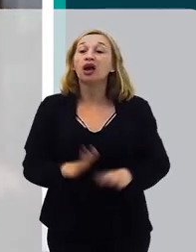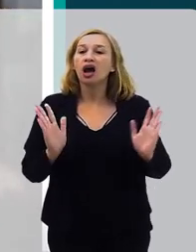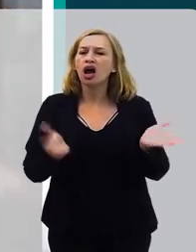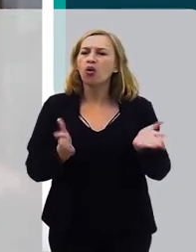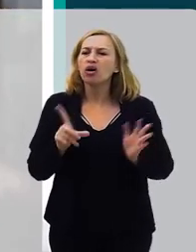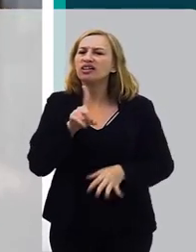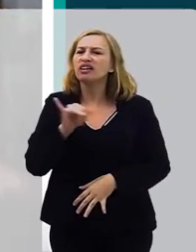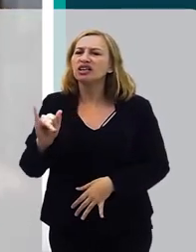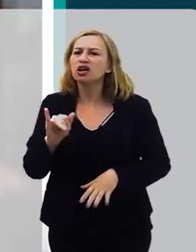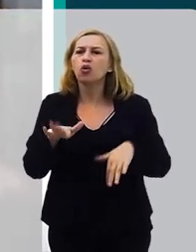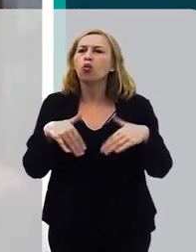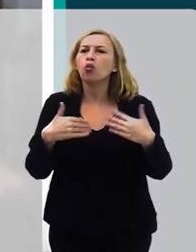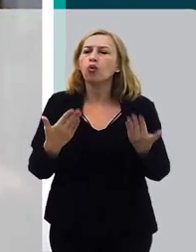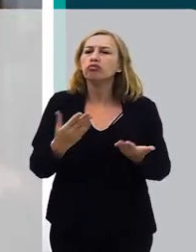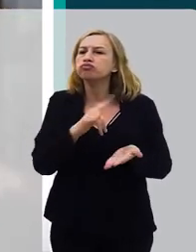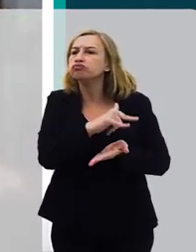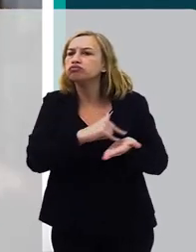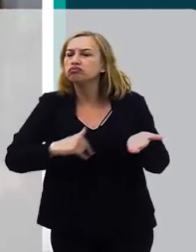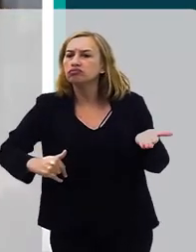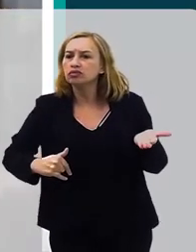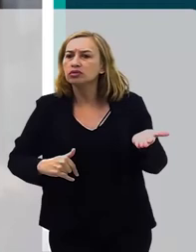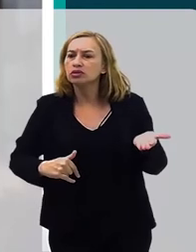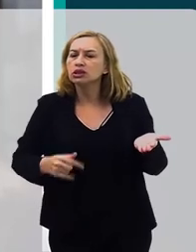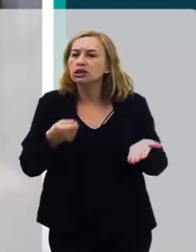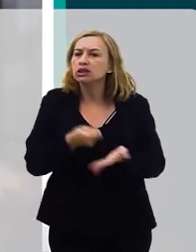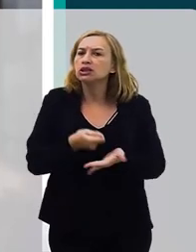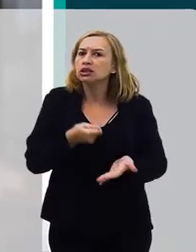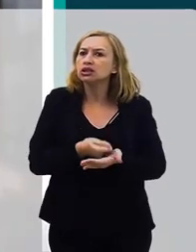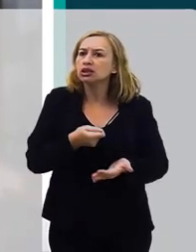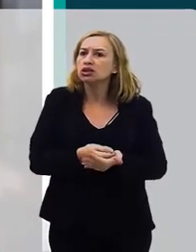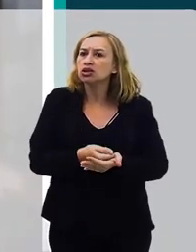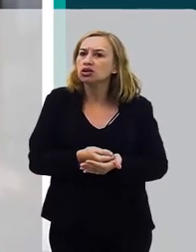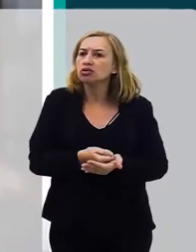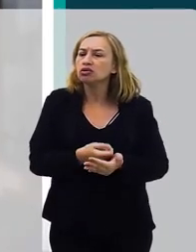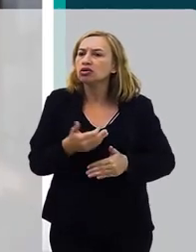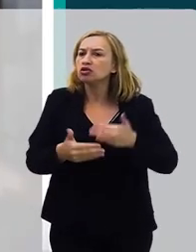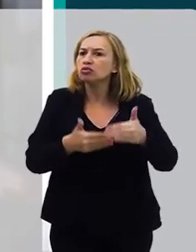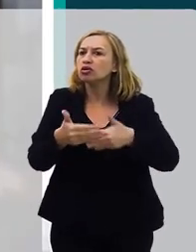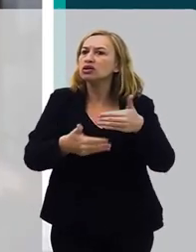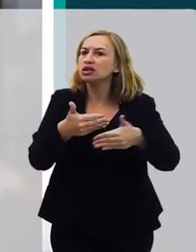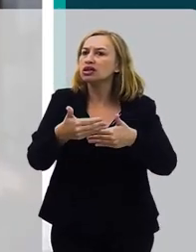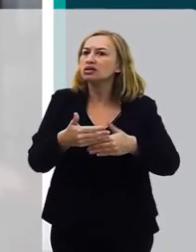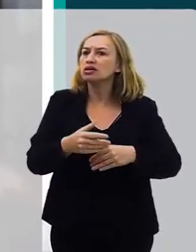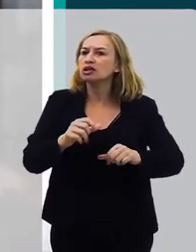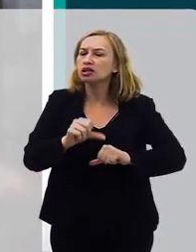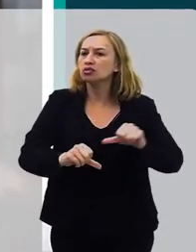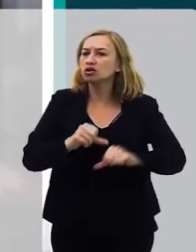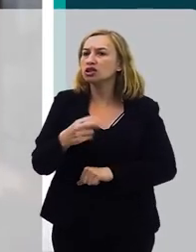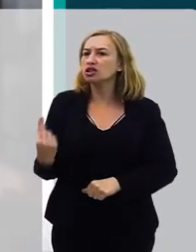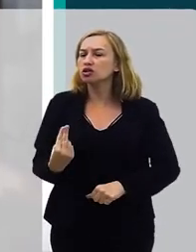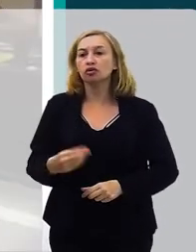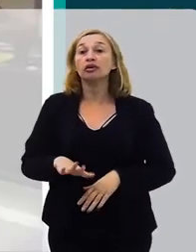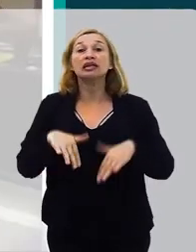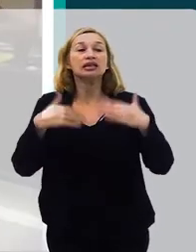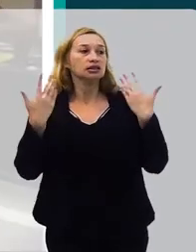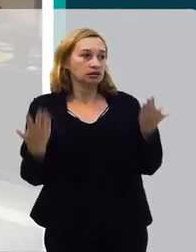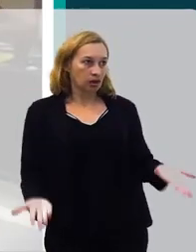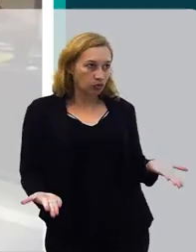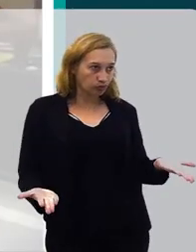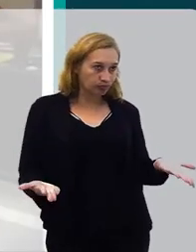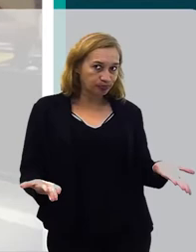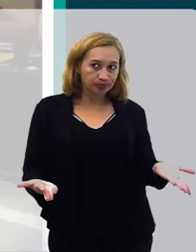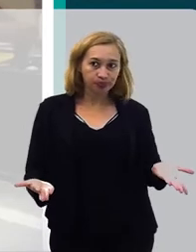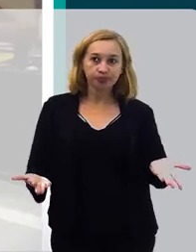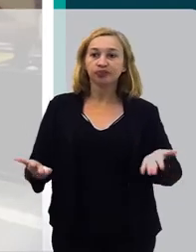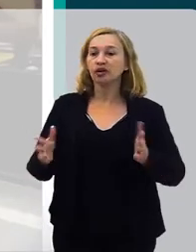Exatamente. Agora, Dani, quais são os documentos exigidos nesse processo de retificação?